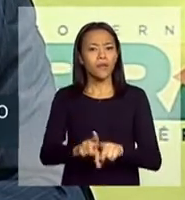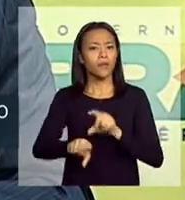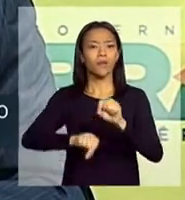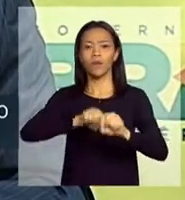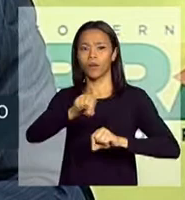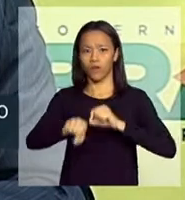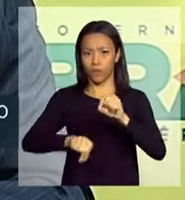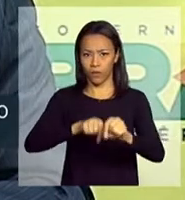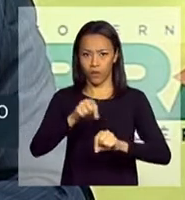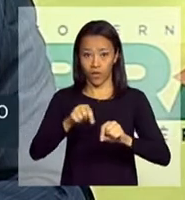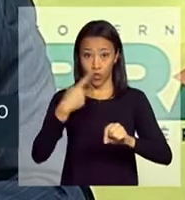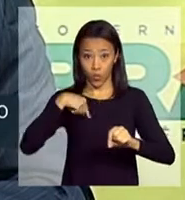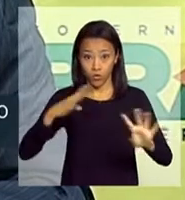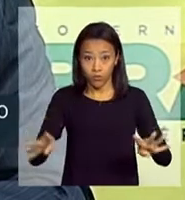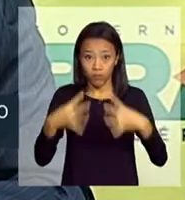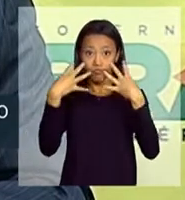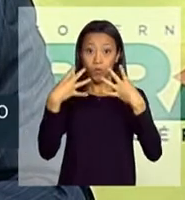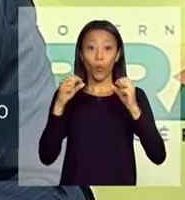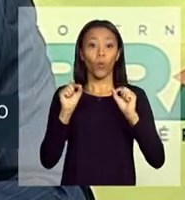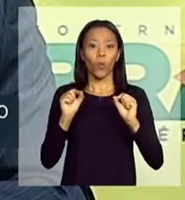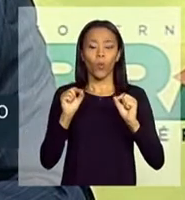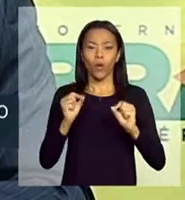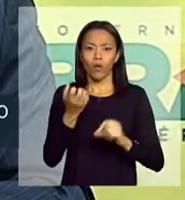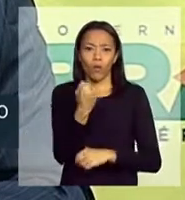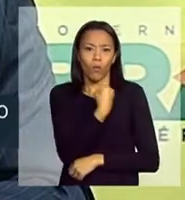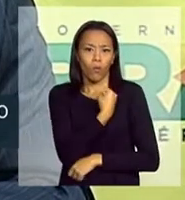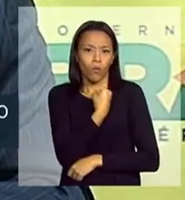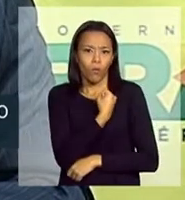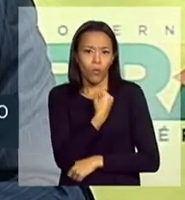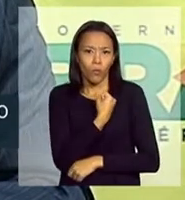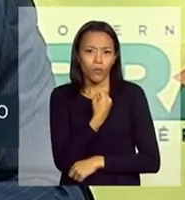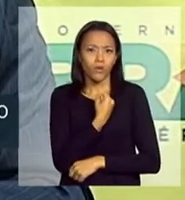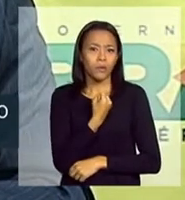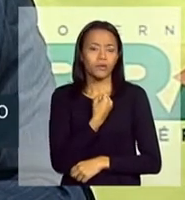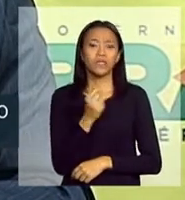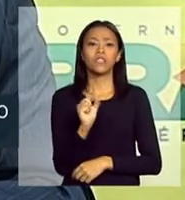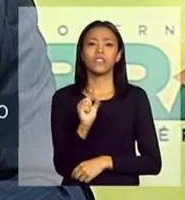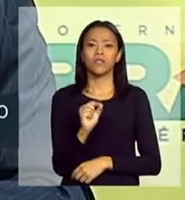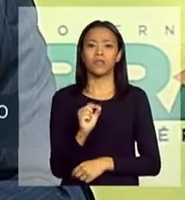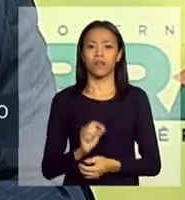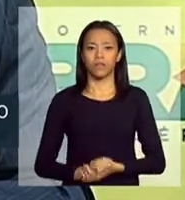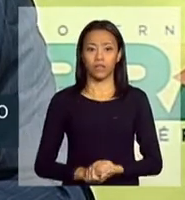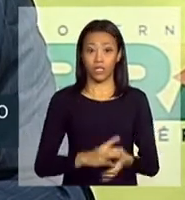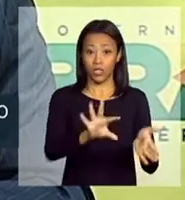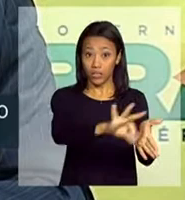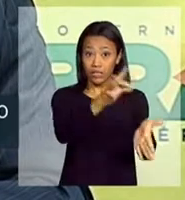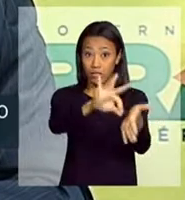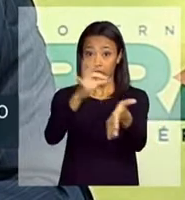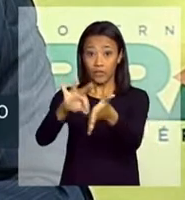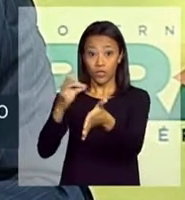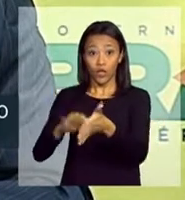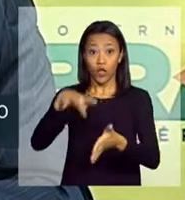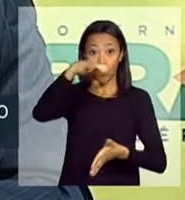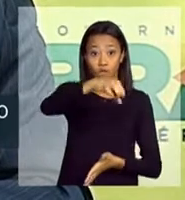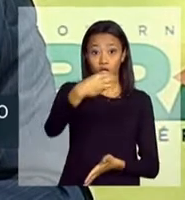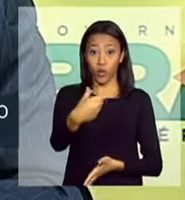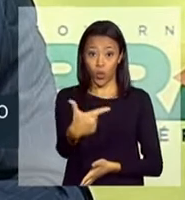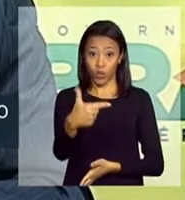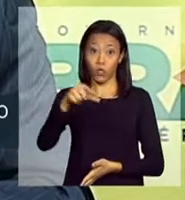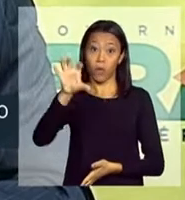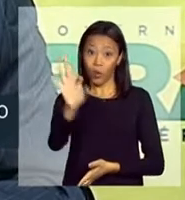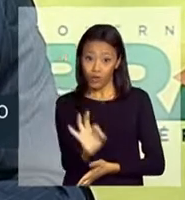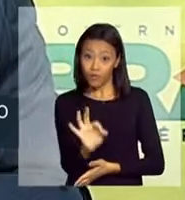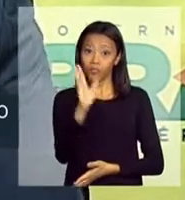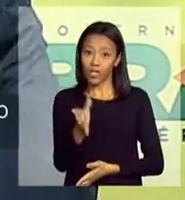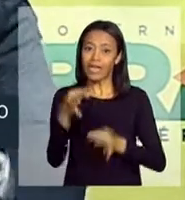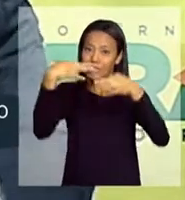atenção Esse é o maior índice de confirmações e relação à inscrito que nós temos noventa e dois por cento do